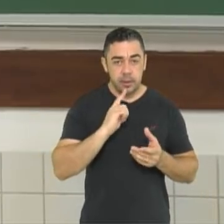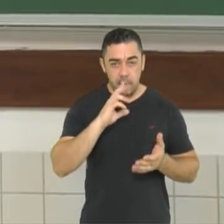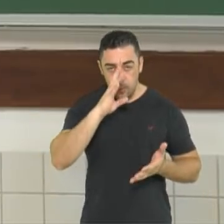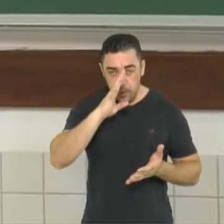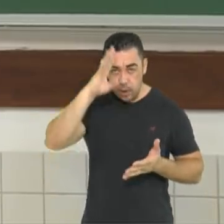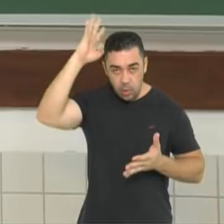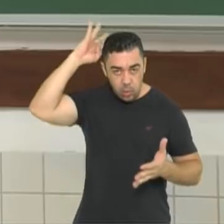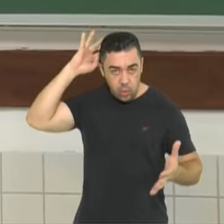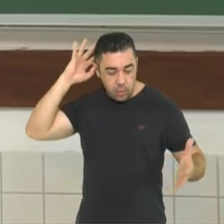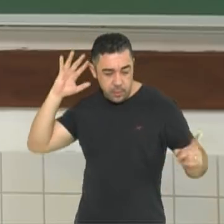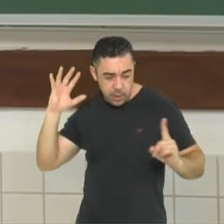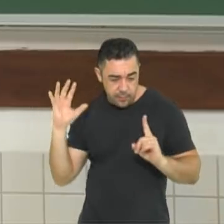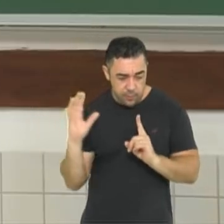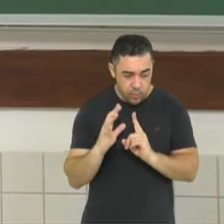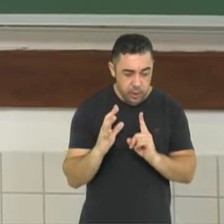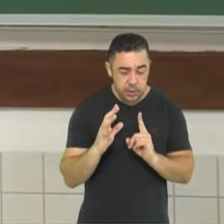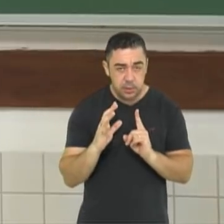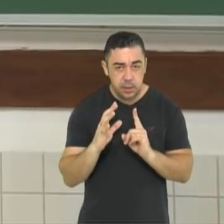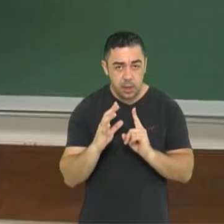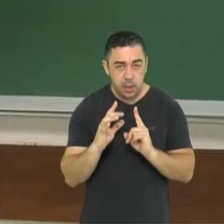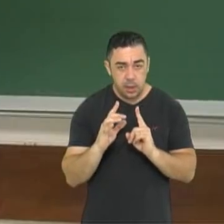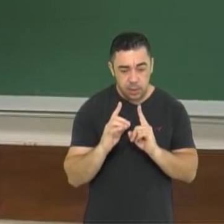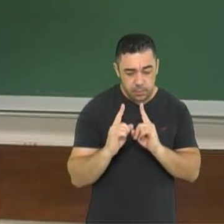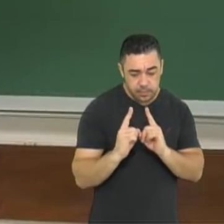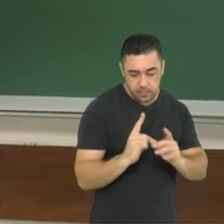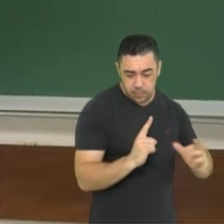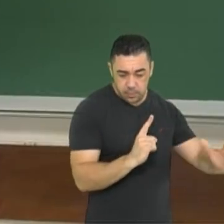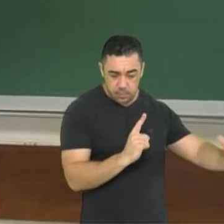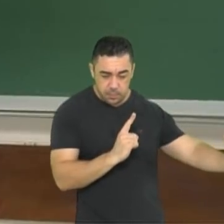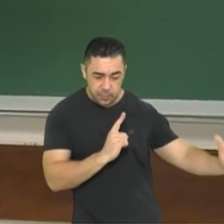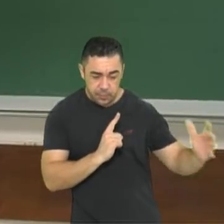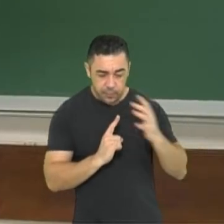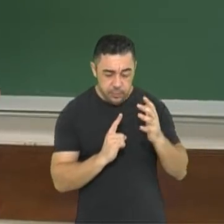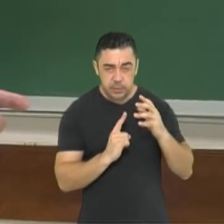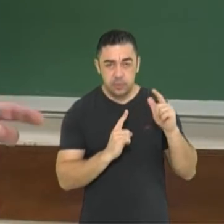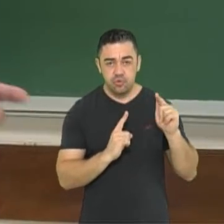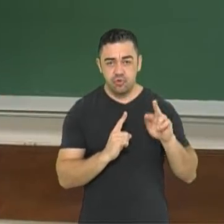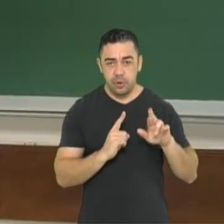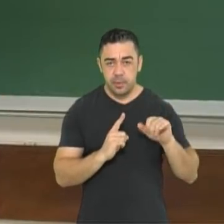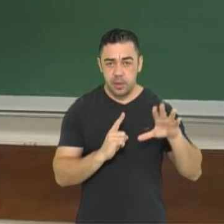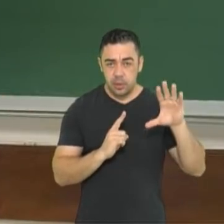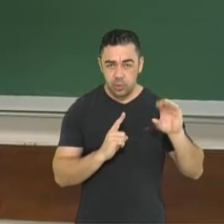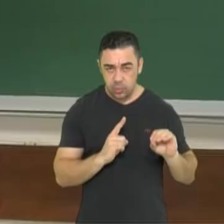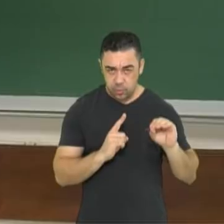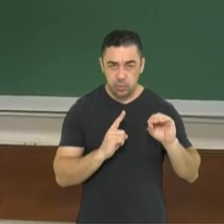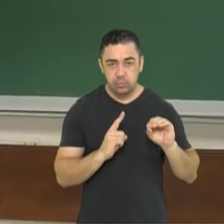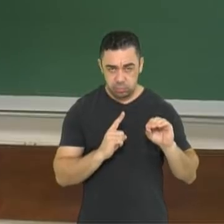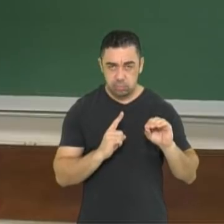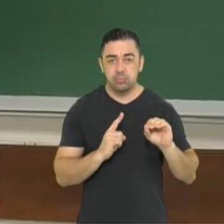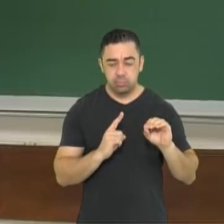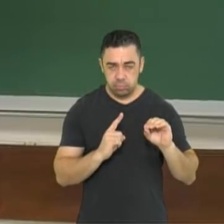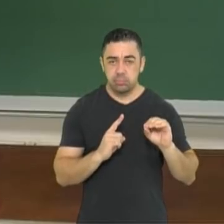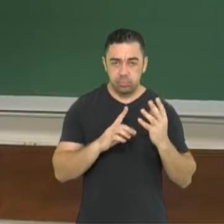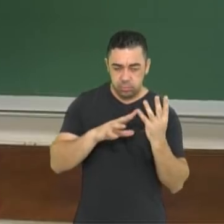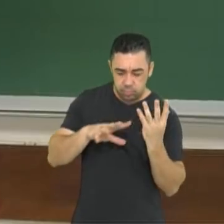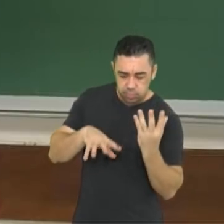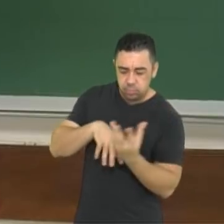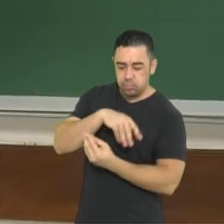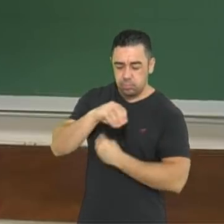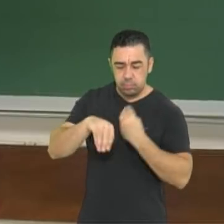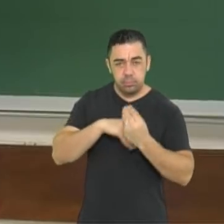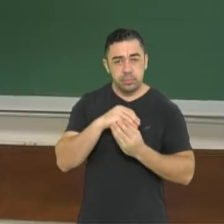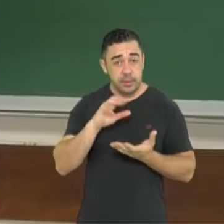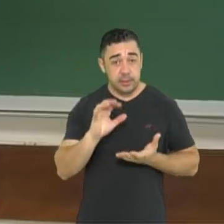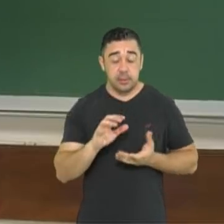uma cristianização dos germânicos, uma germanização dos antigos ou